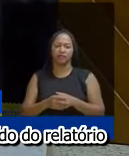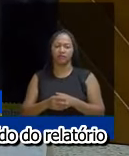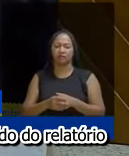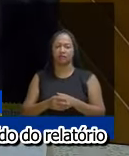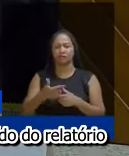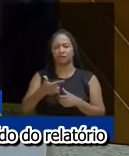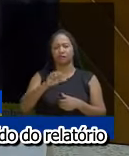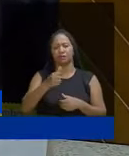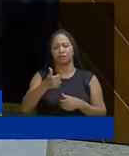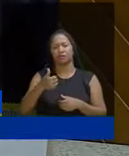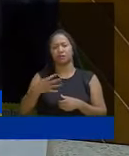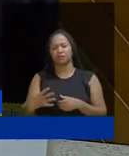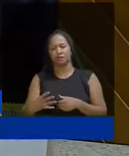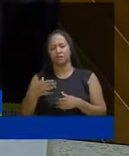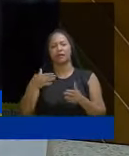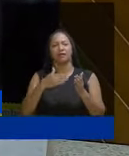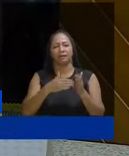1/4/2014 a